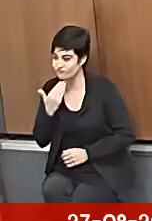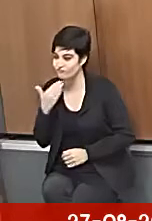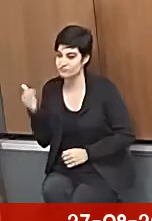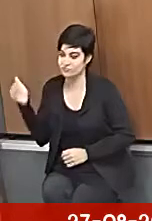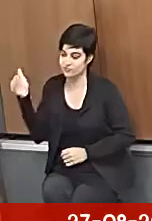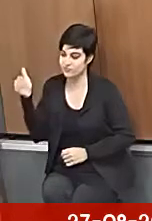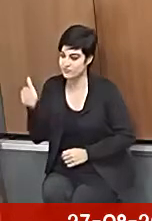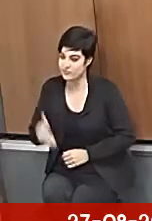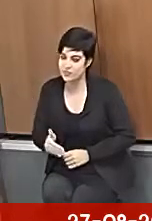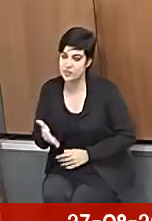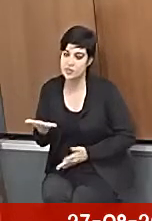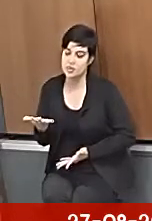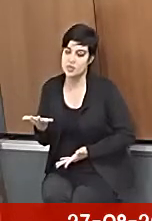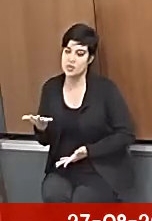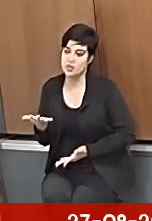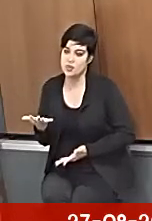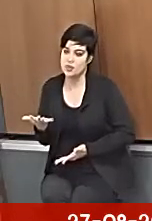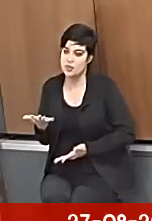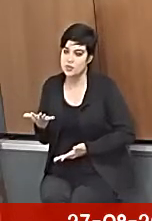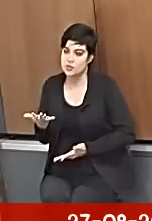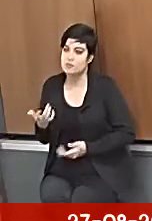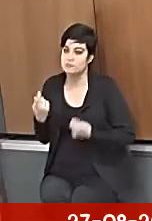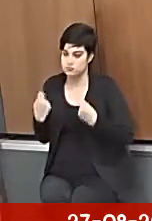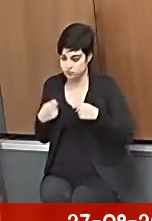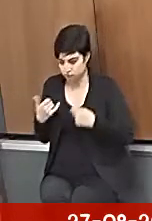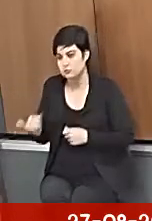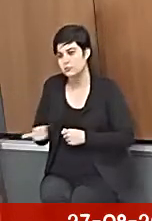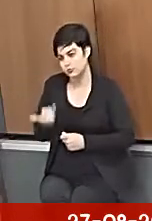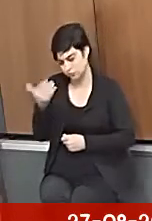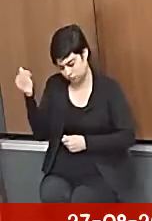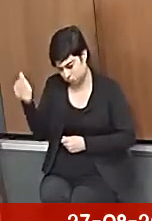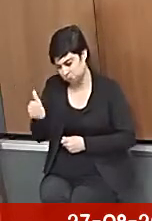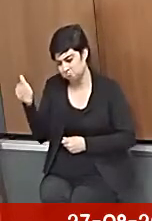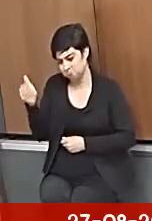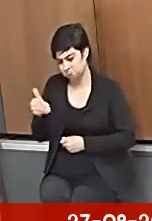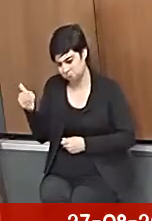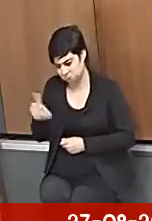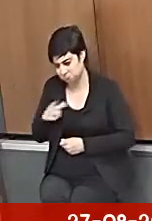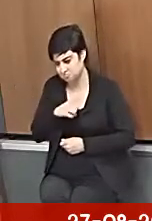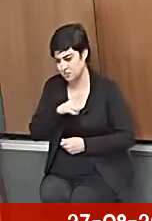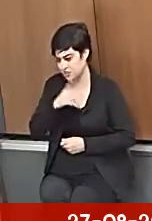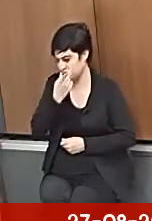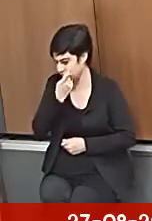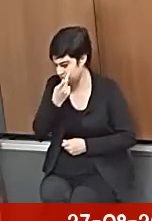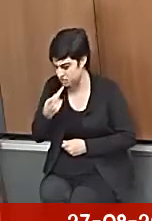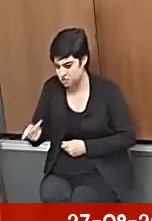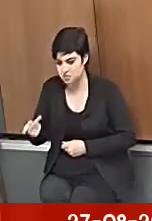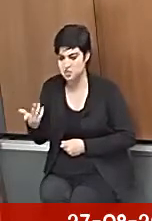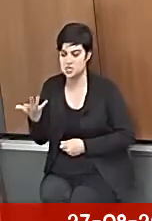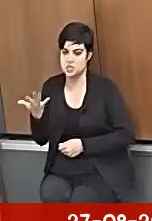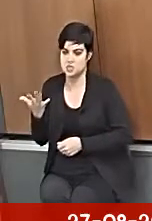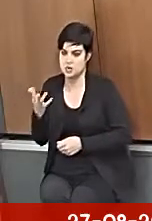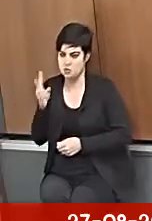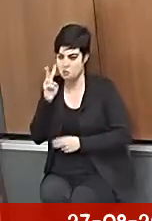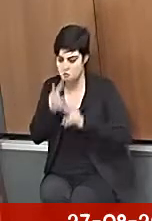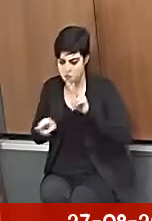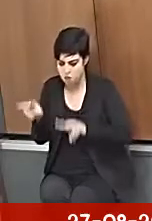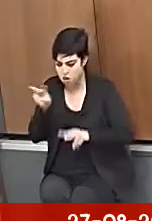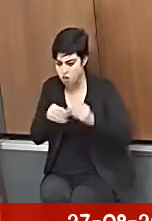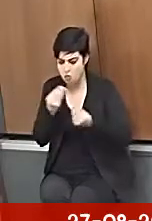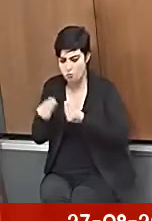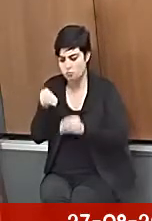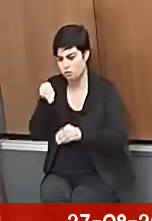eu acho que ele é gente tem que fazer isso mesmo tem que fazer a visita técnica a gente conta com vocês que são nossos representantes